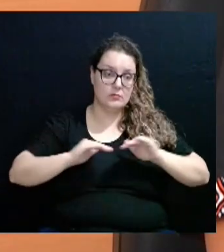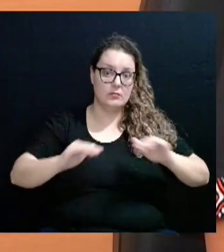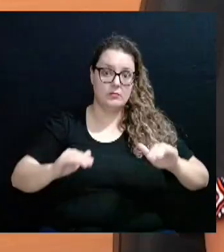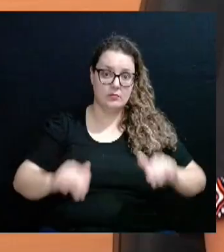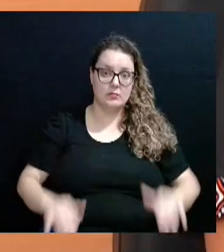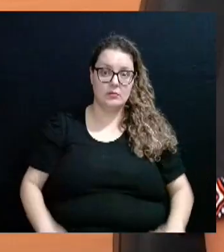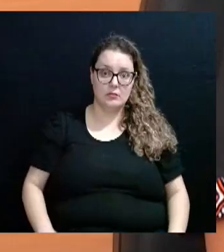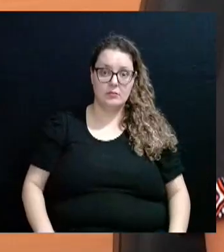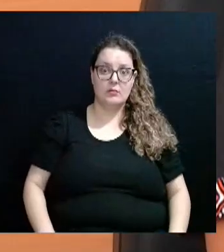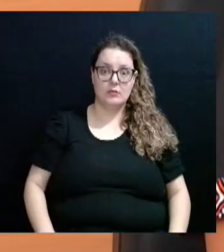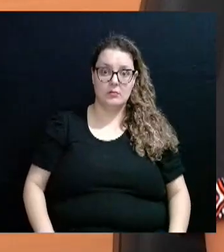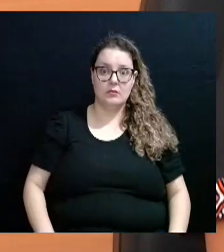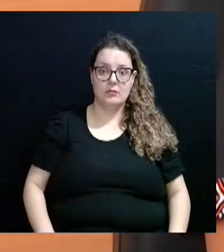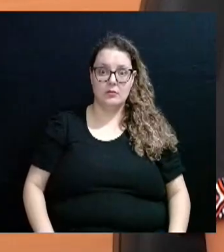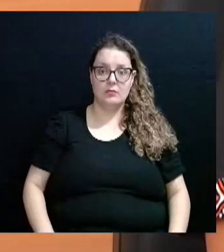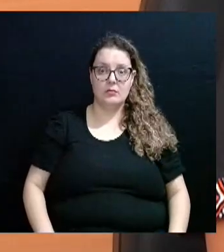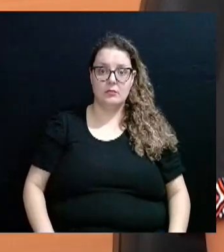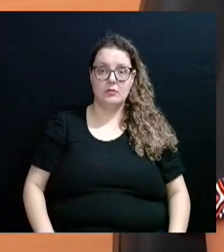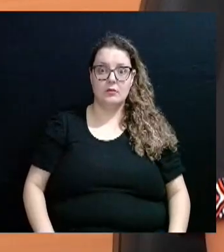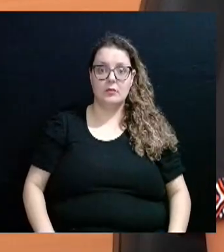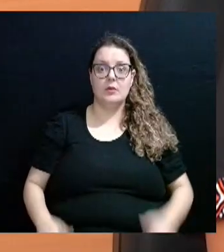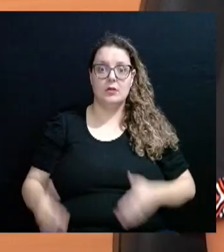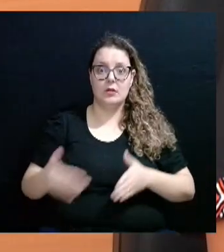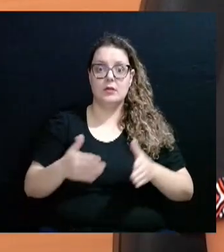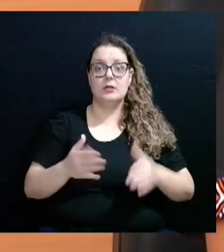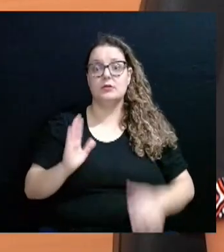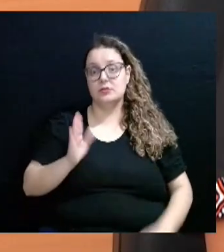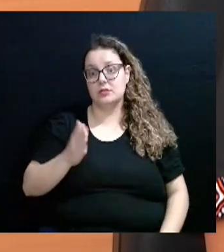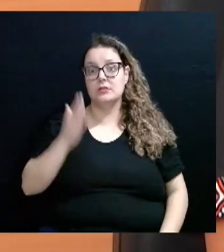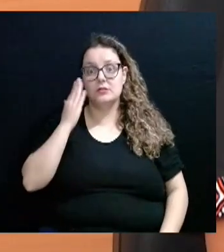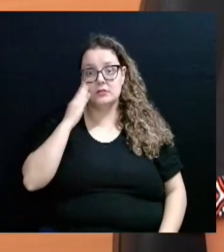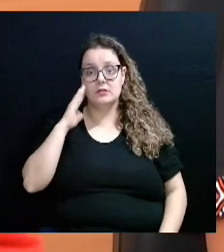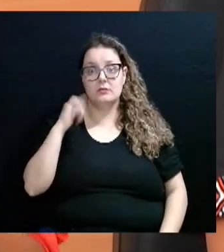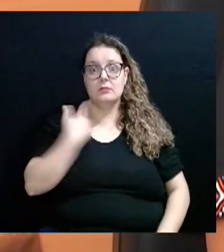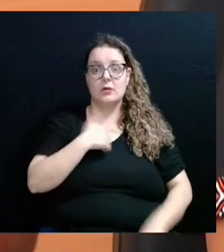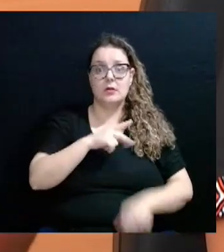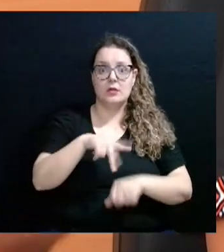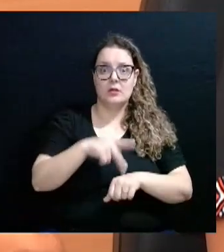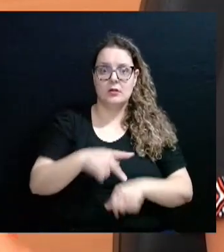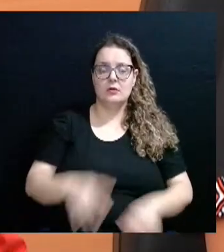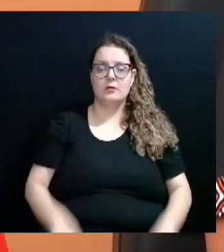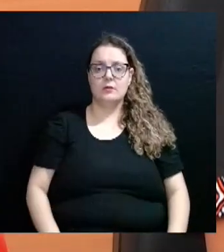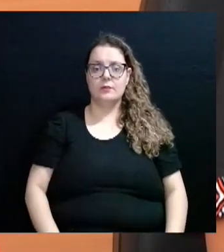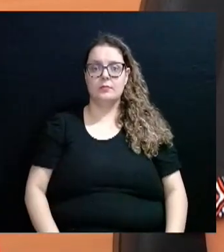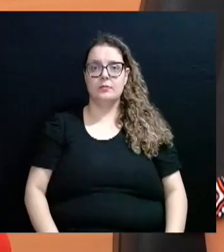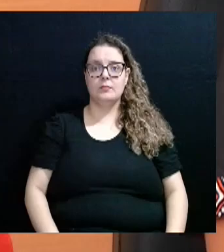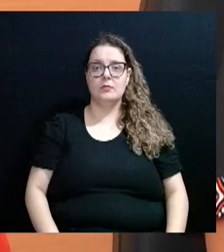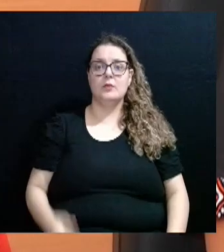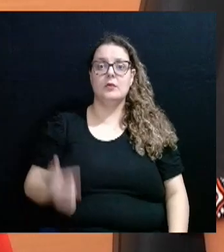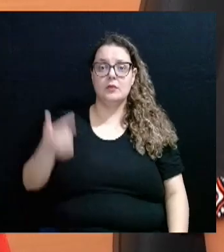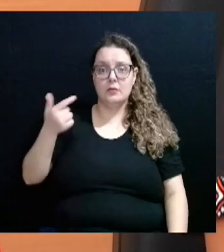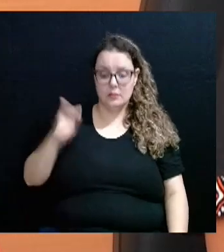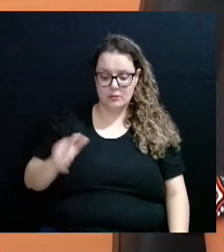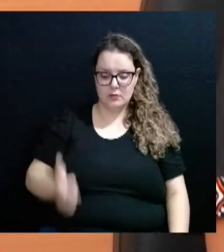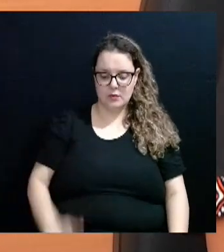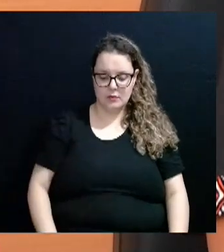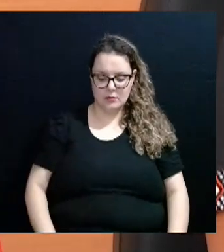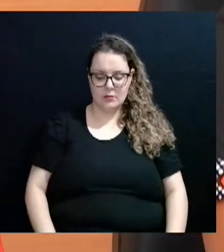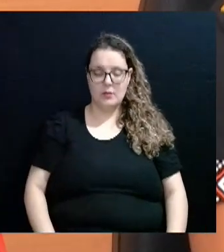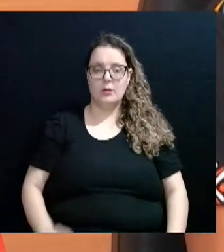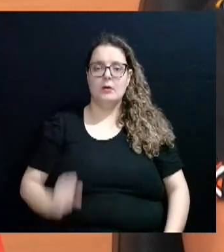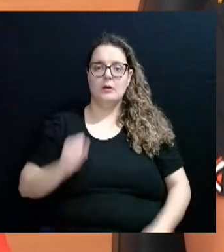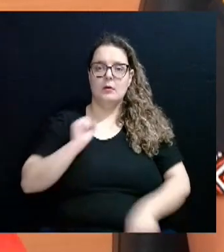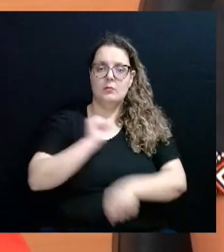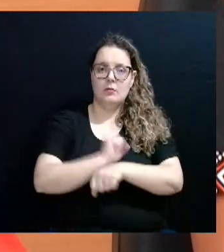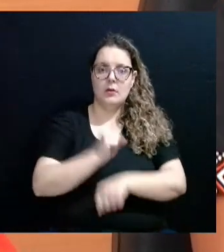de estatísticas previsíveis, né? No nosso país. E novamente eu parei, refleti,